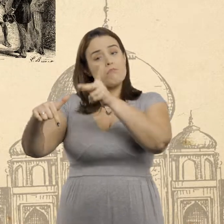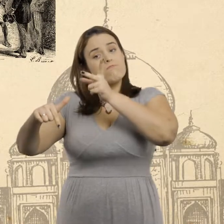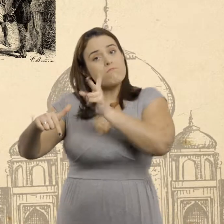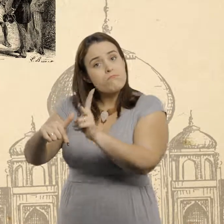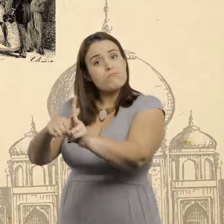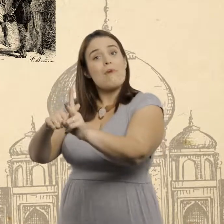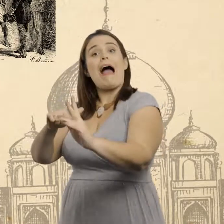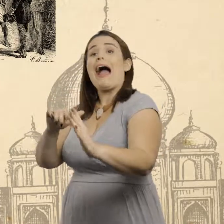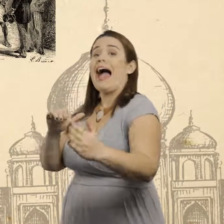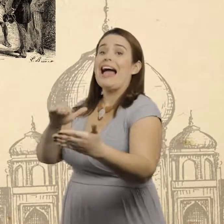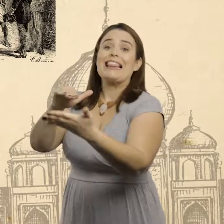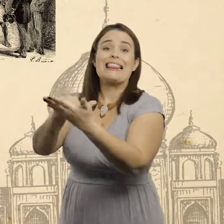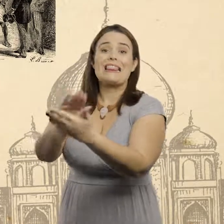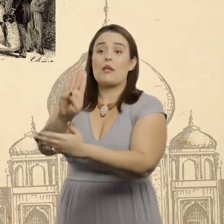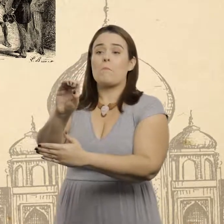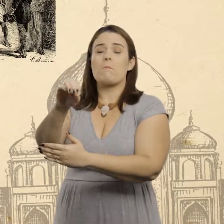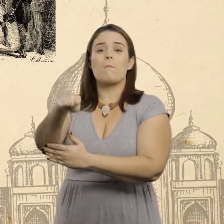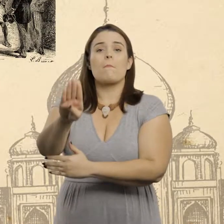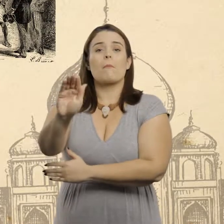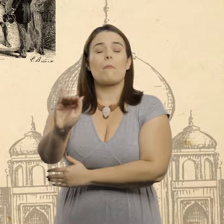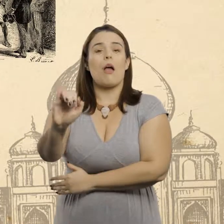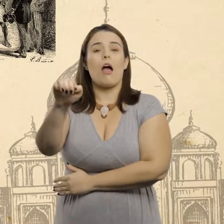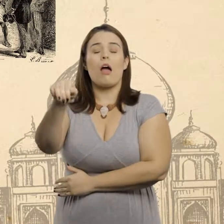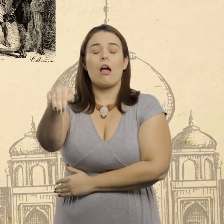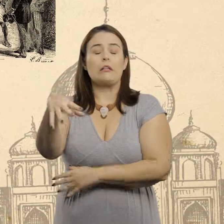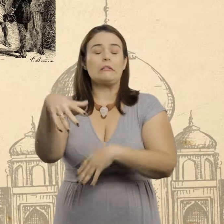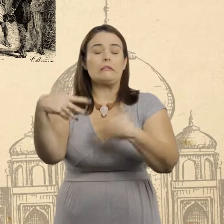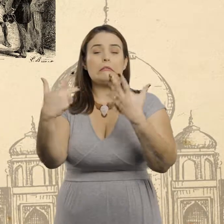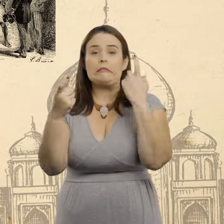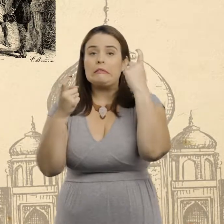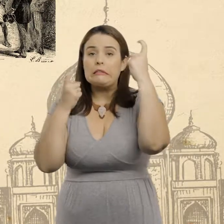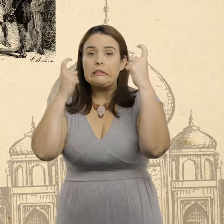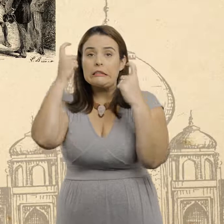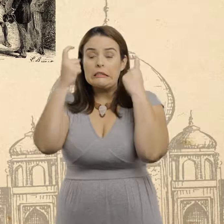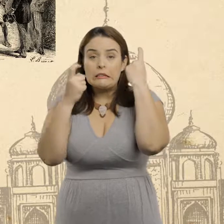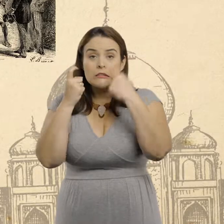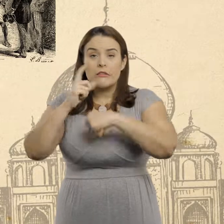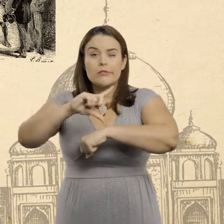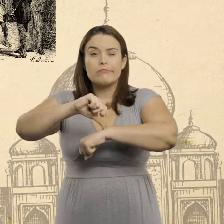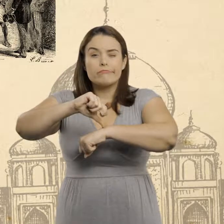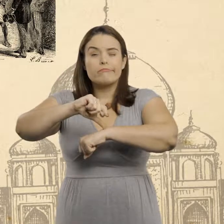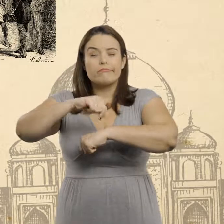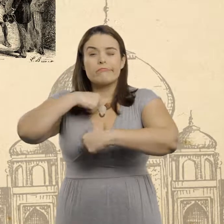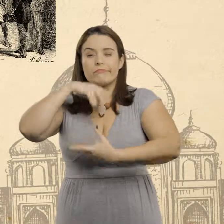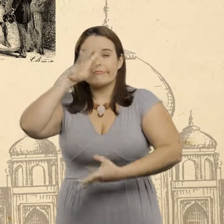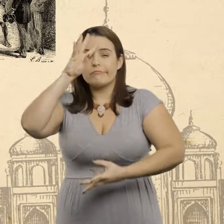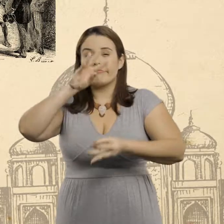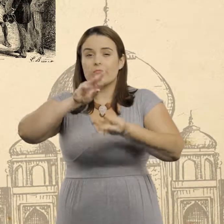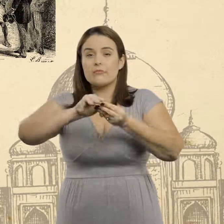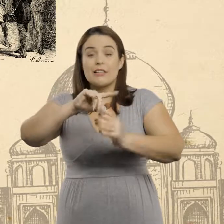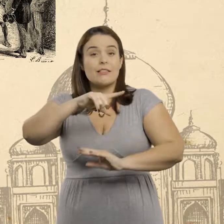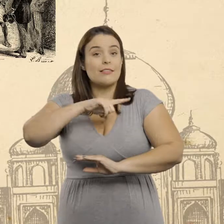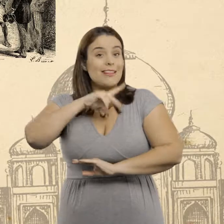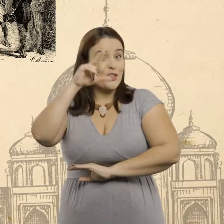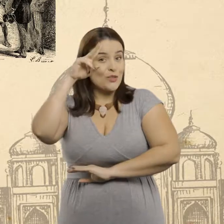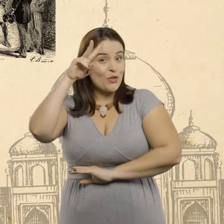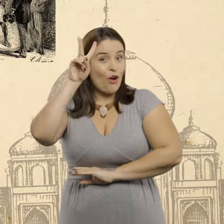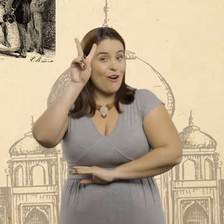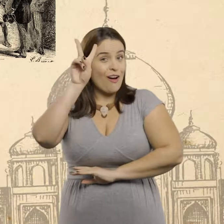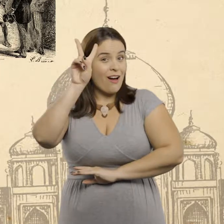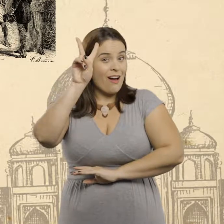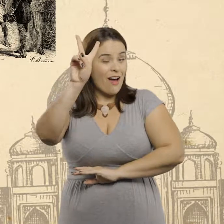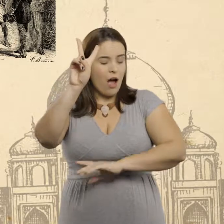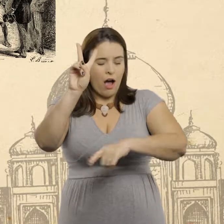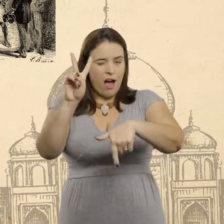dali seguir até Bombaim. Phileas Fogg não ficou preocupado. Ele disse que o atraso estava previsto.